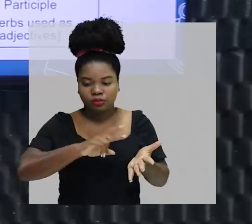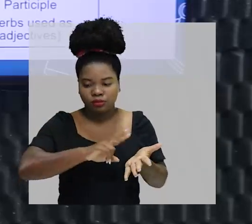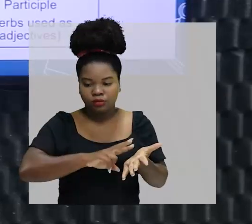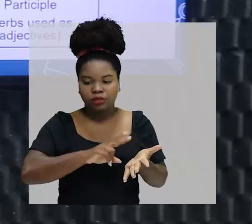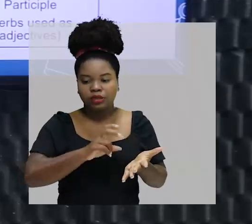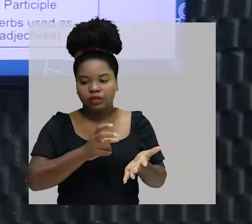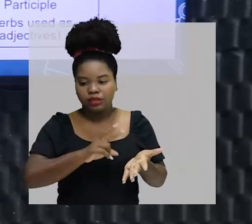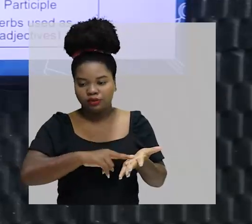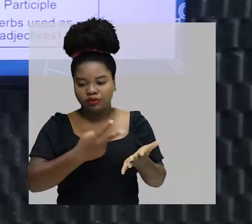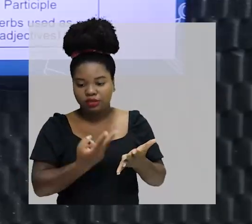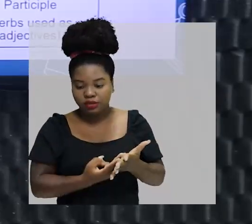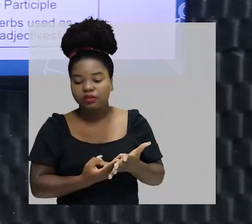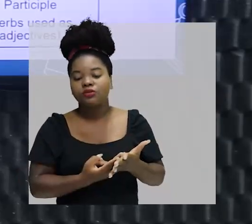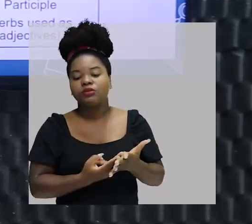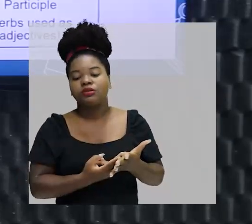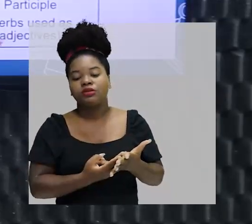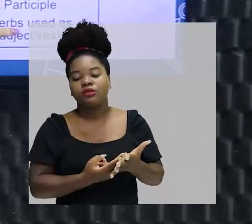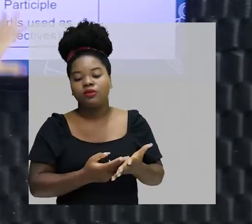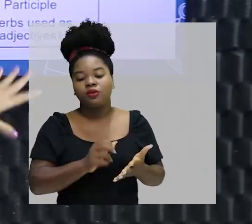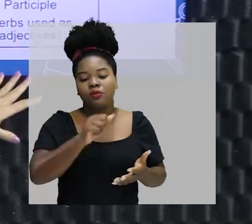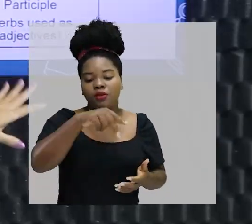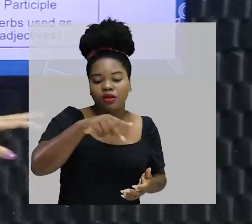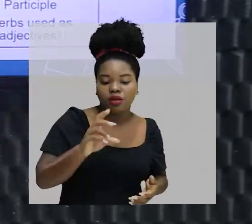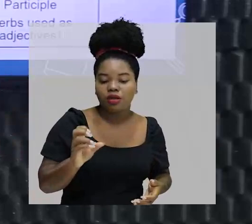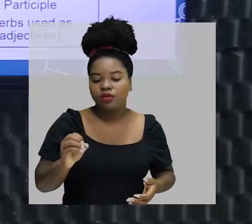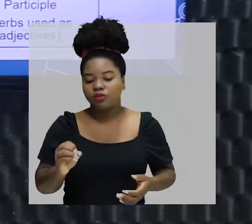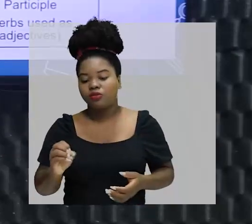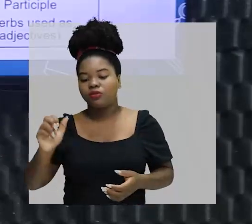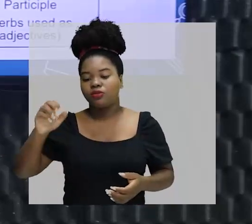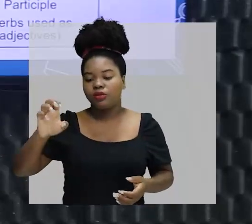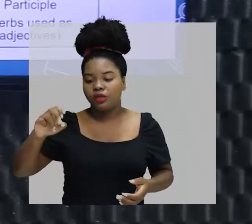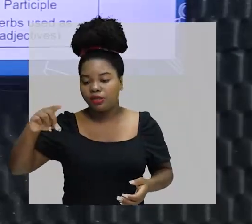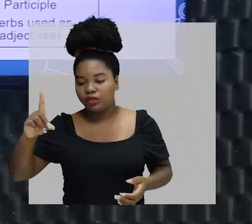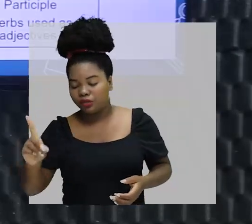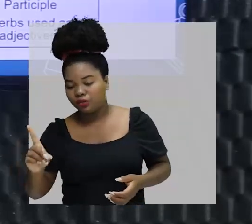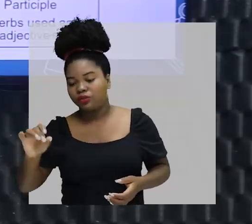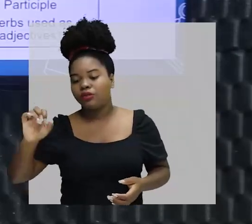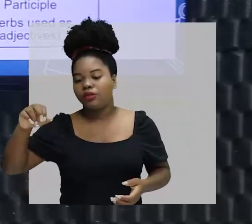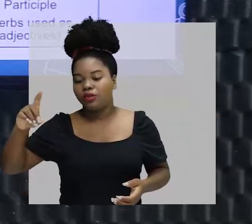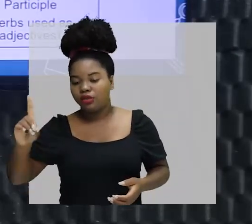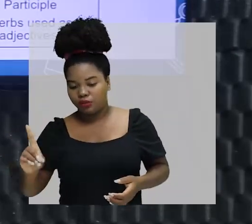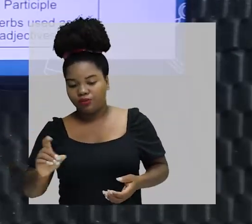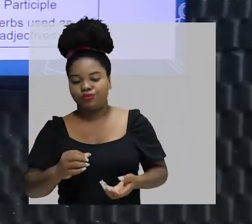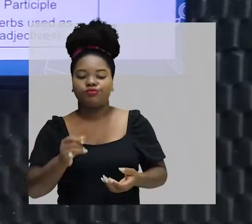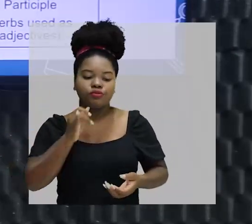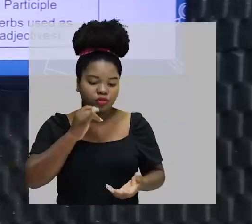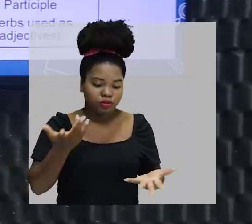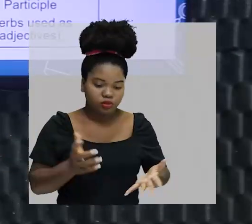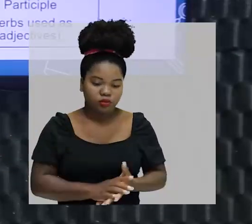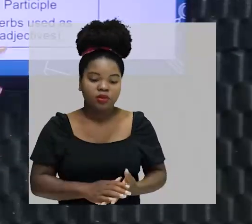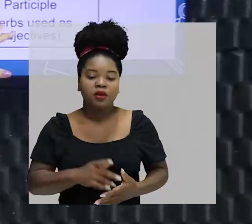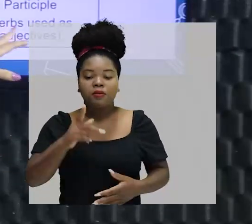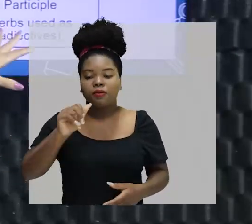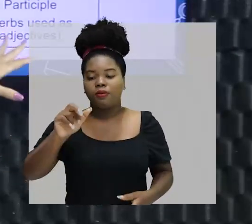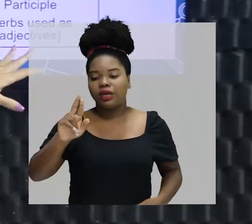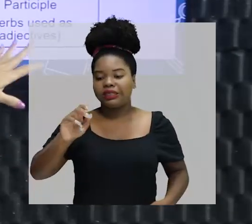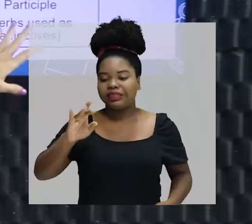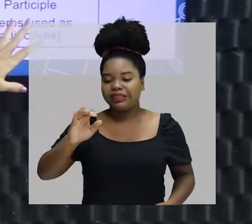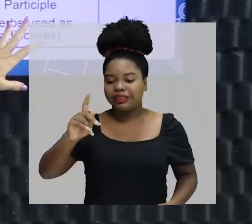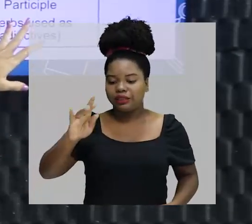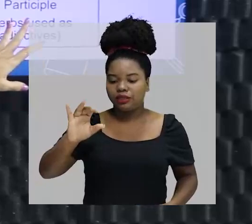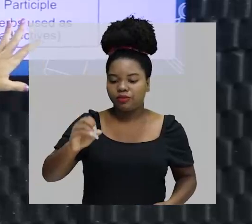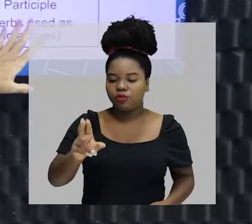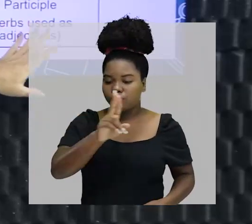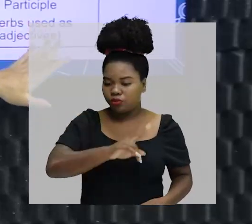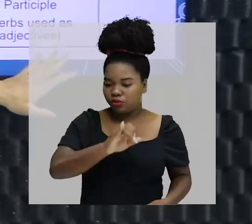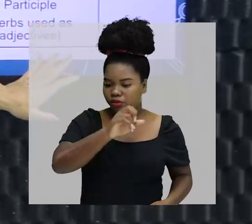ando, endo e indo. Tá? E no caso do particípio, é quando você usa o ING para transformar